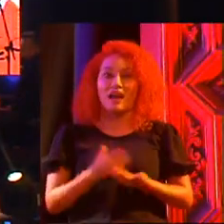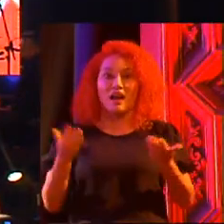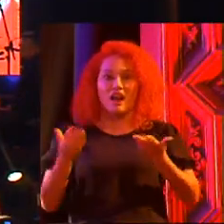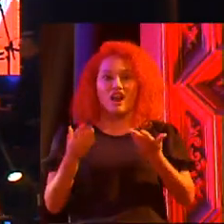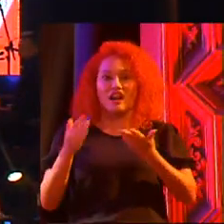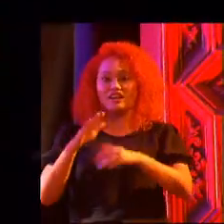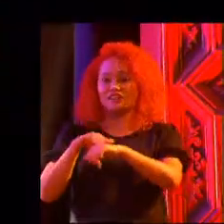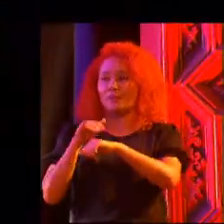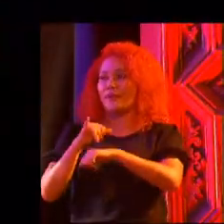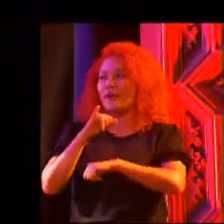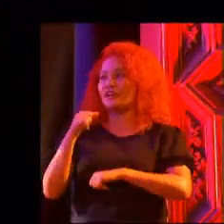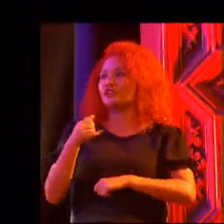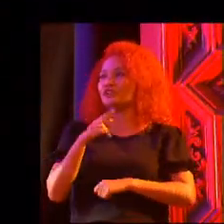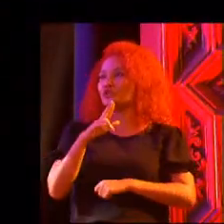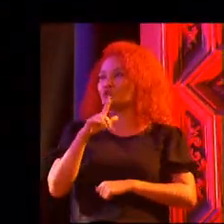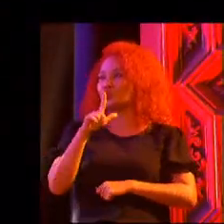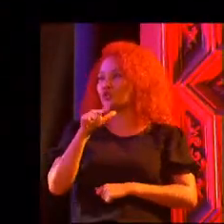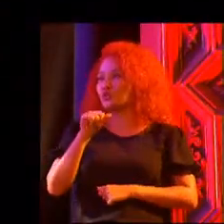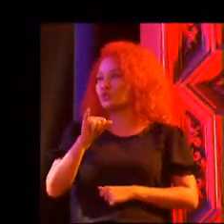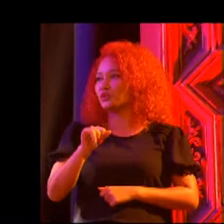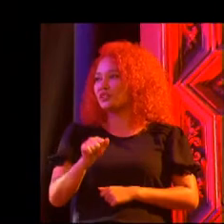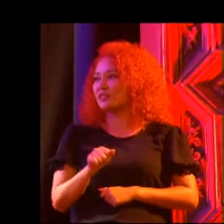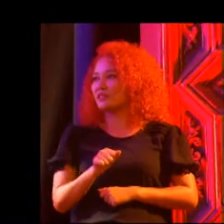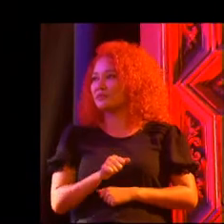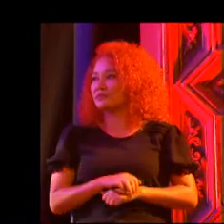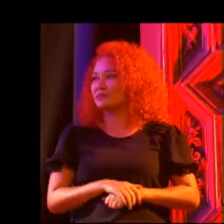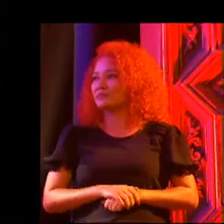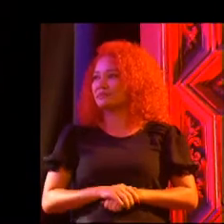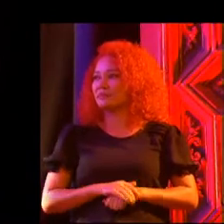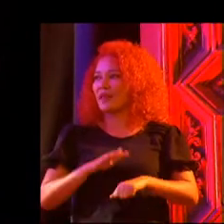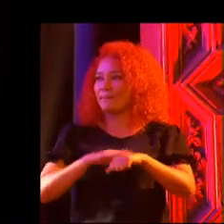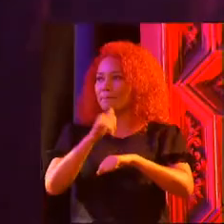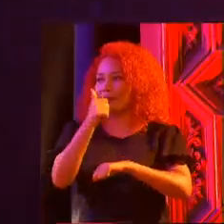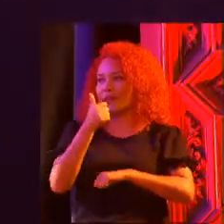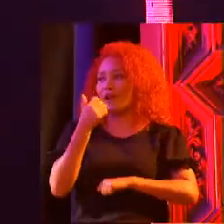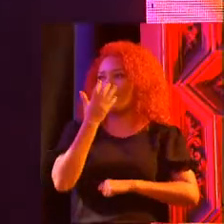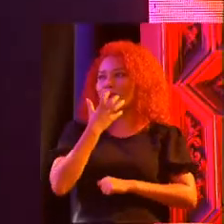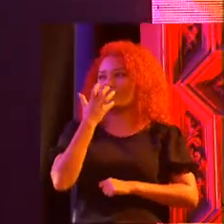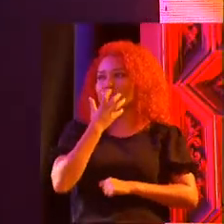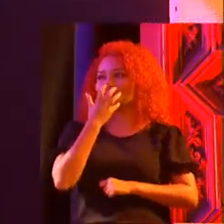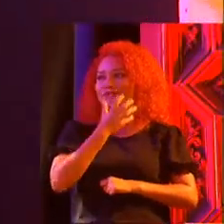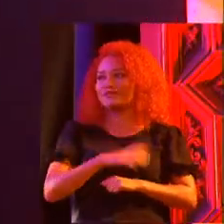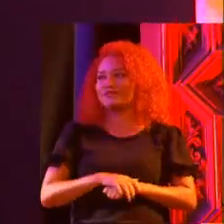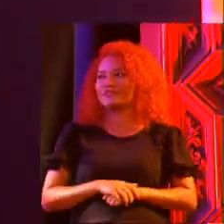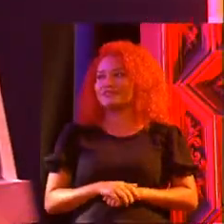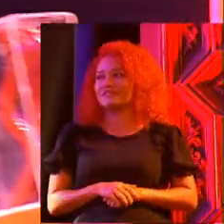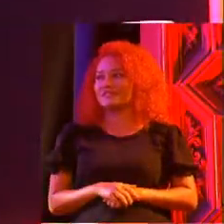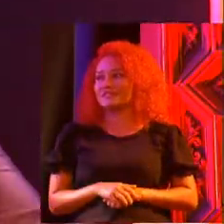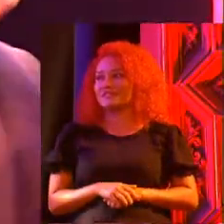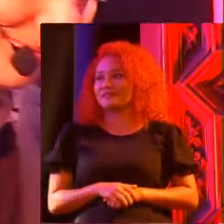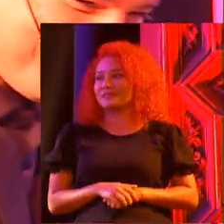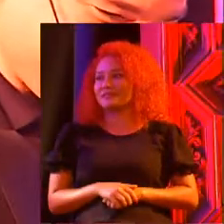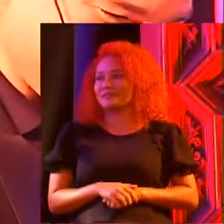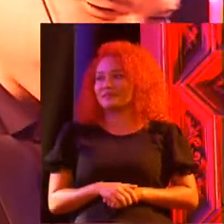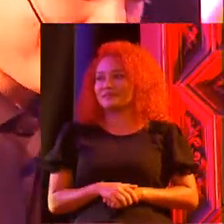Júlia, Júlia Passos. Venha, Júlia, receber o prêmio de melhor música. Para o Ara. Ah.